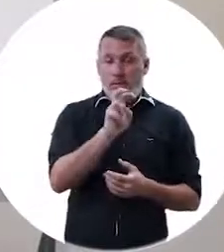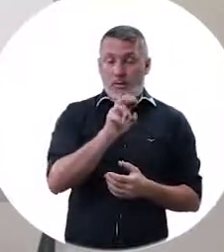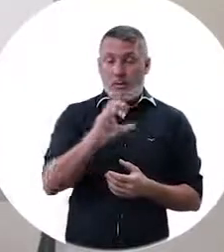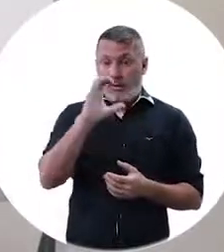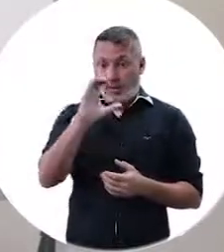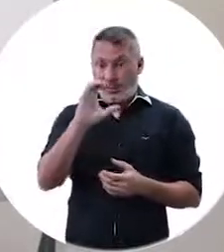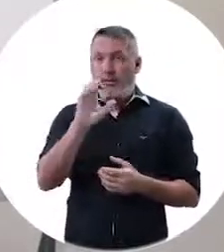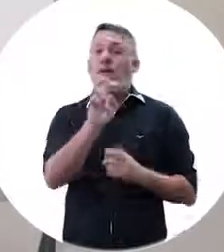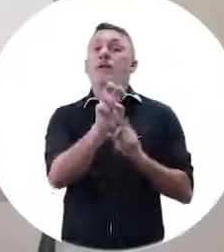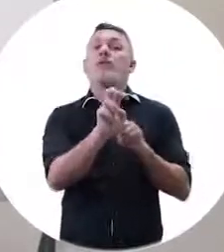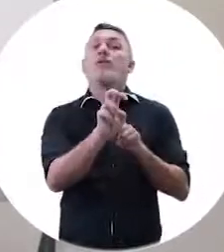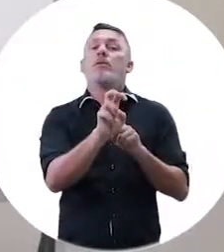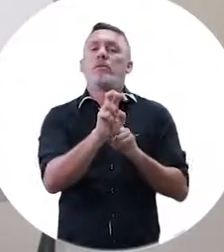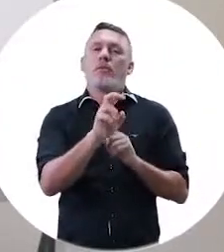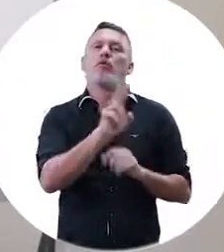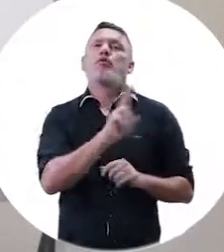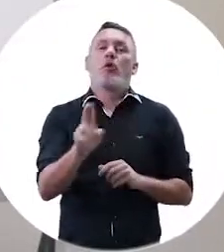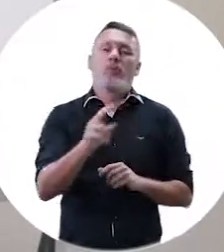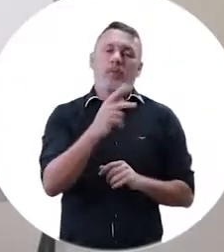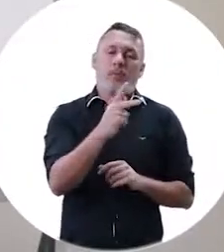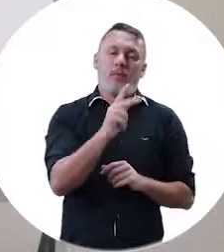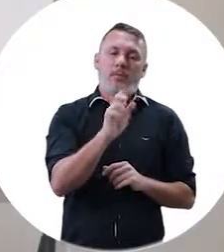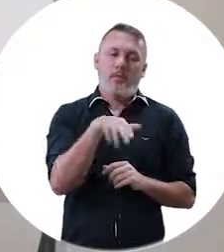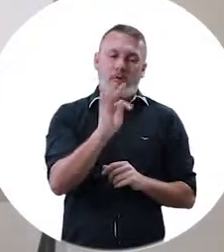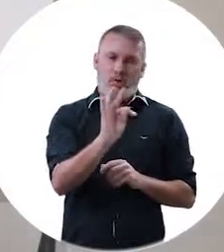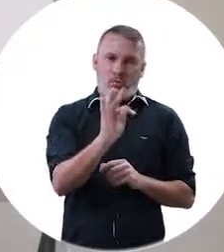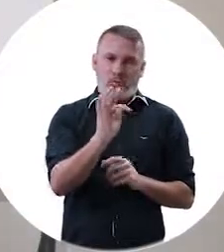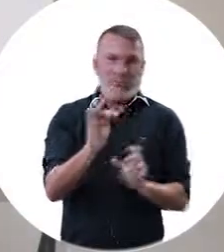5 carbonos, pente.